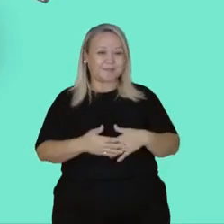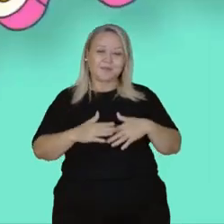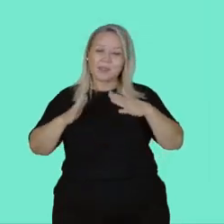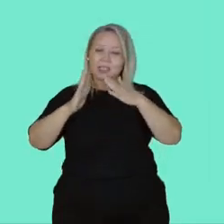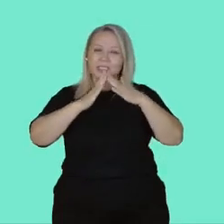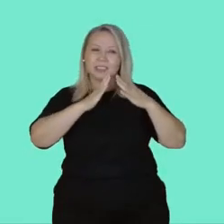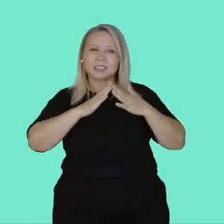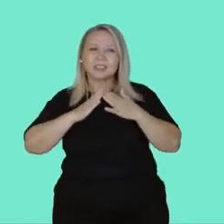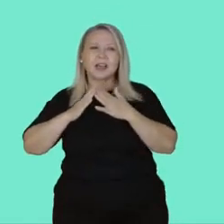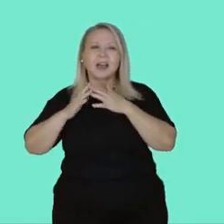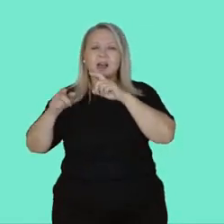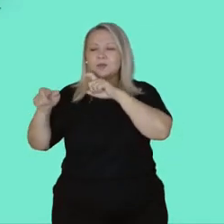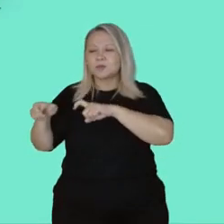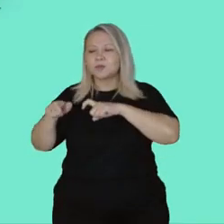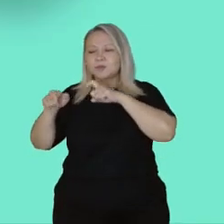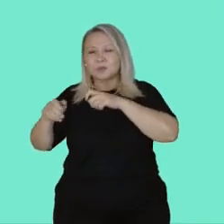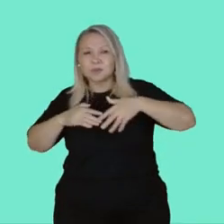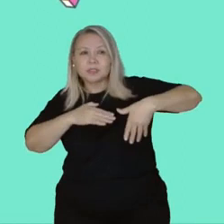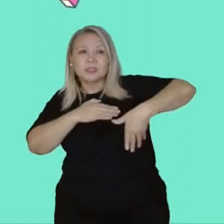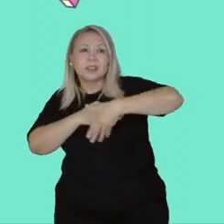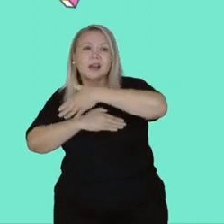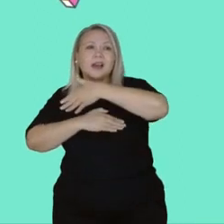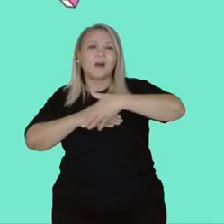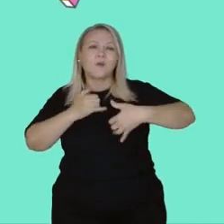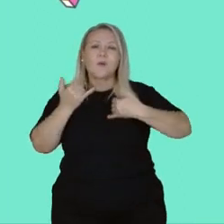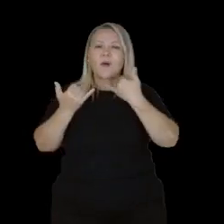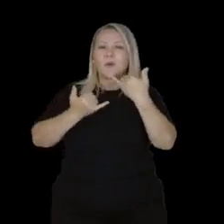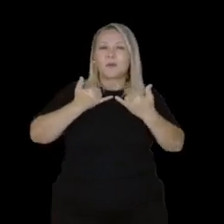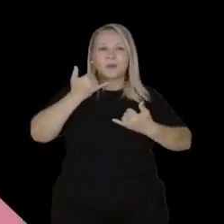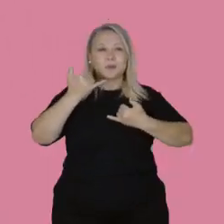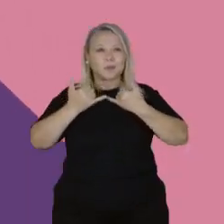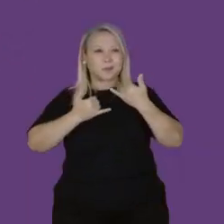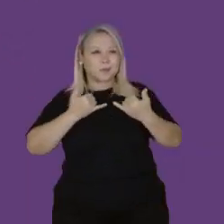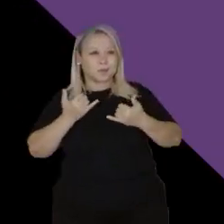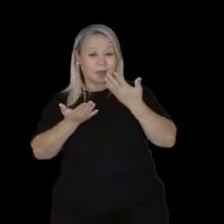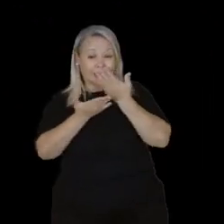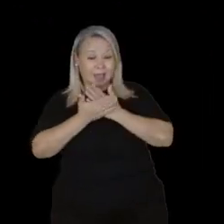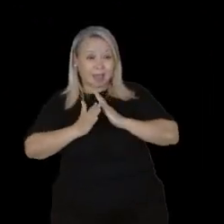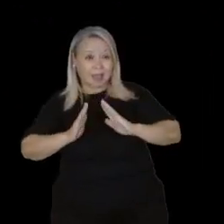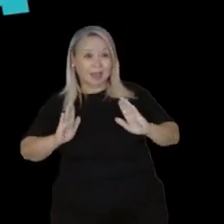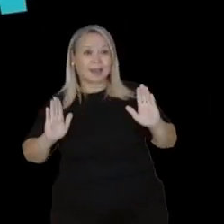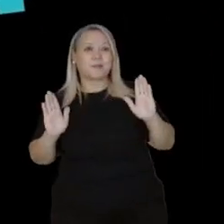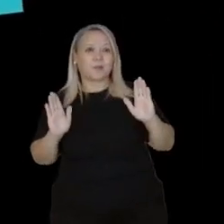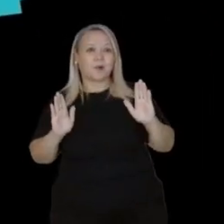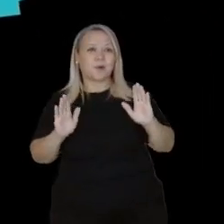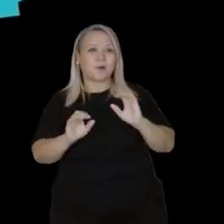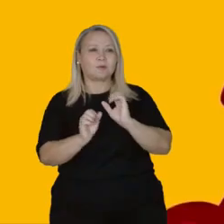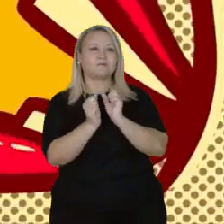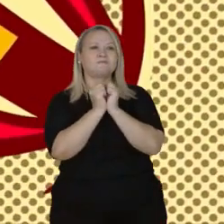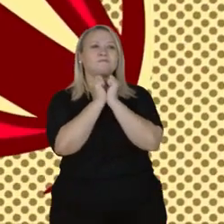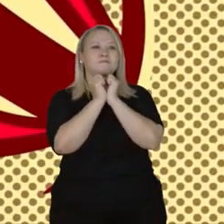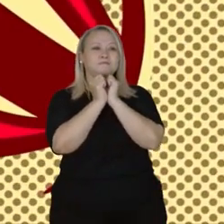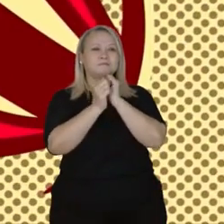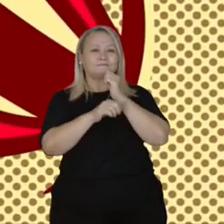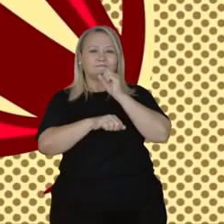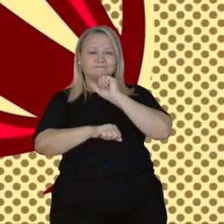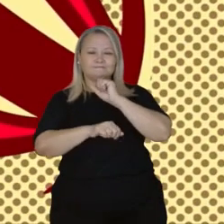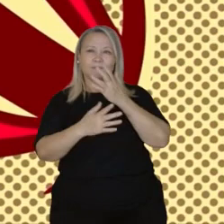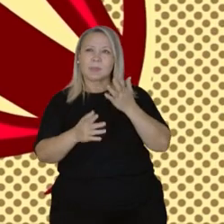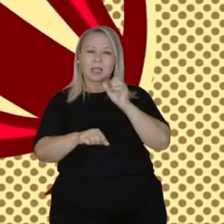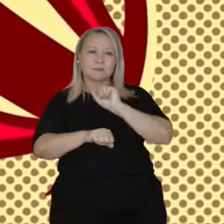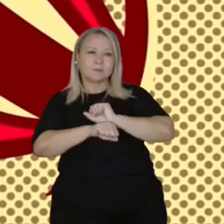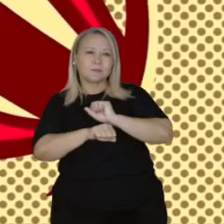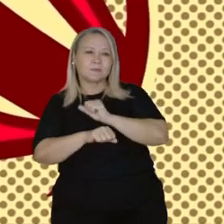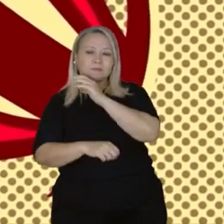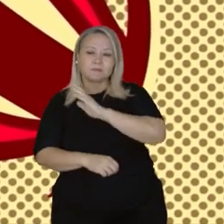Seja em casa, no campo, na rua ou na praça. Chega de mordaça,